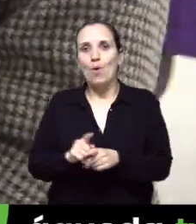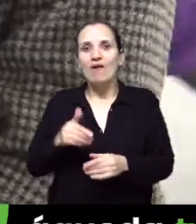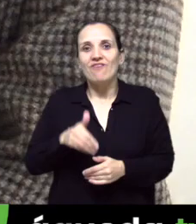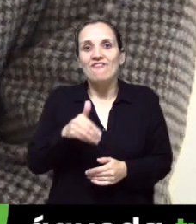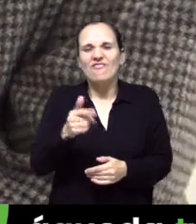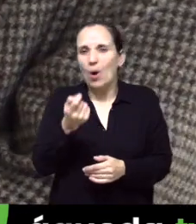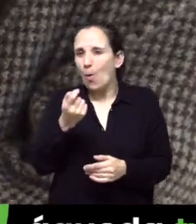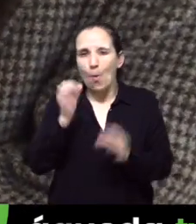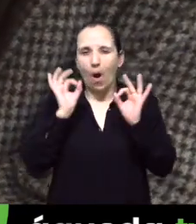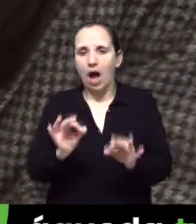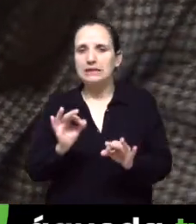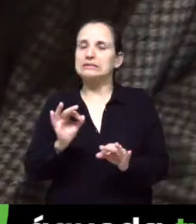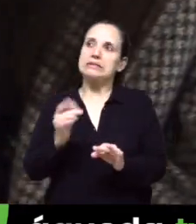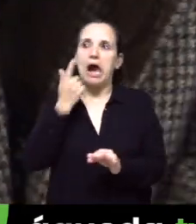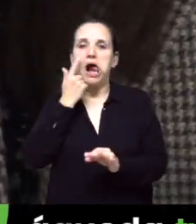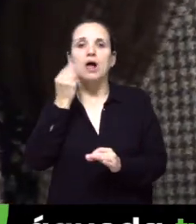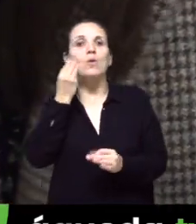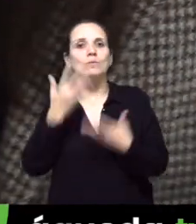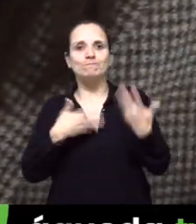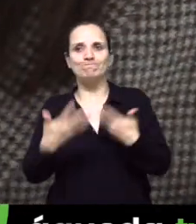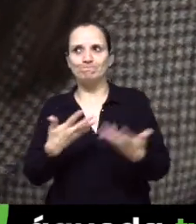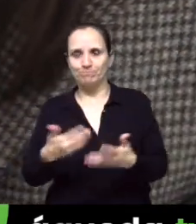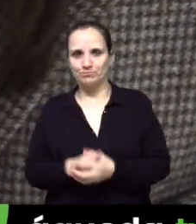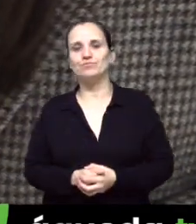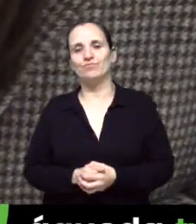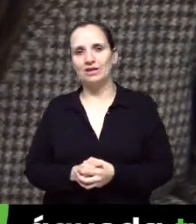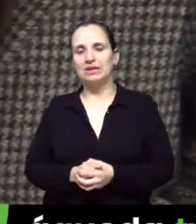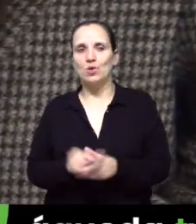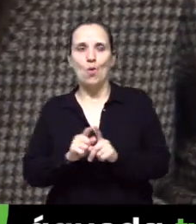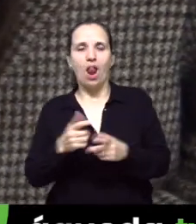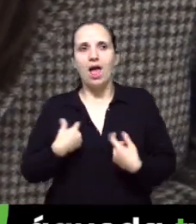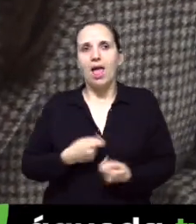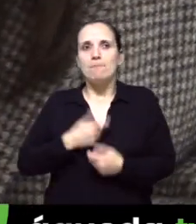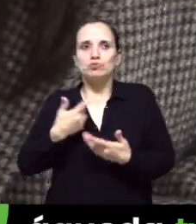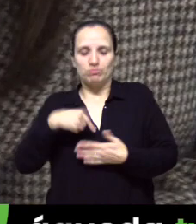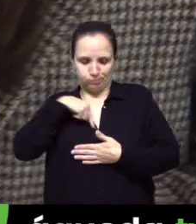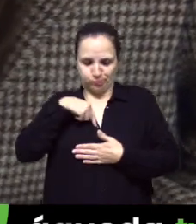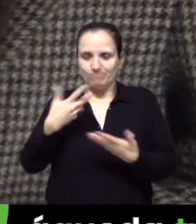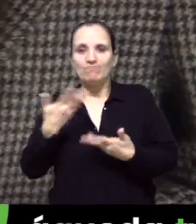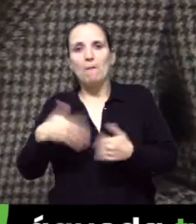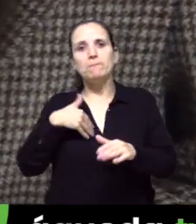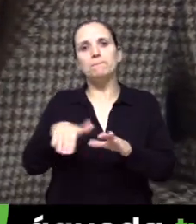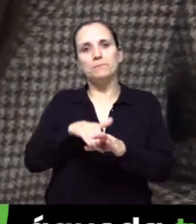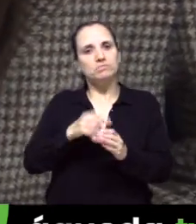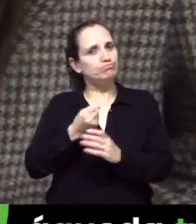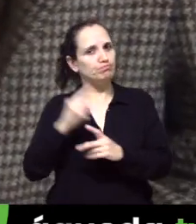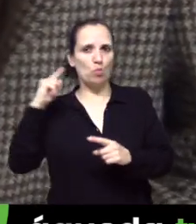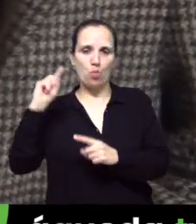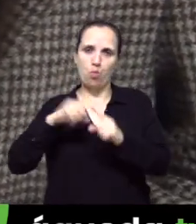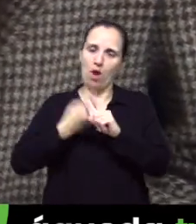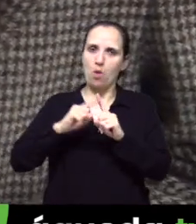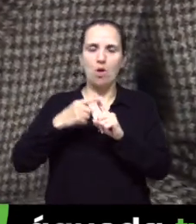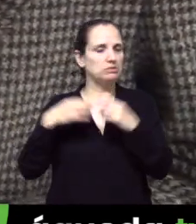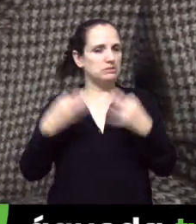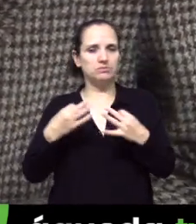correr. É sempre um misto de emoções, no entanto eu tenho vindo a participar sempre todos os anos e é uma honra, um privilégio e